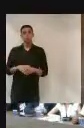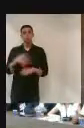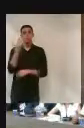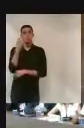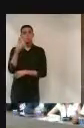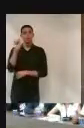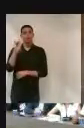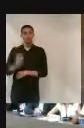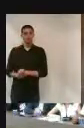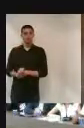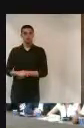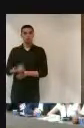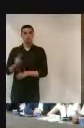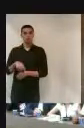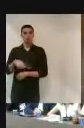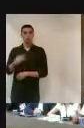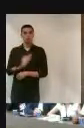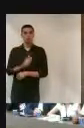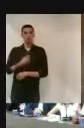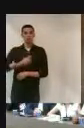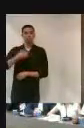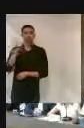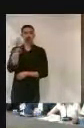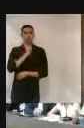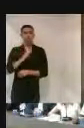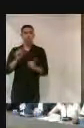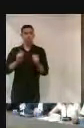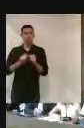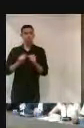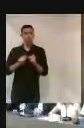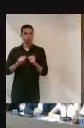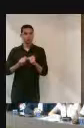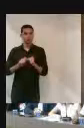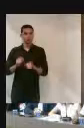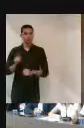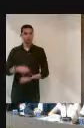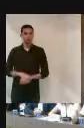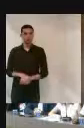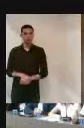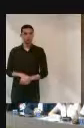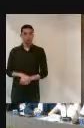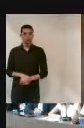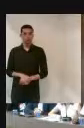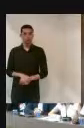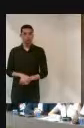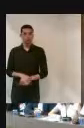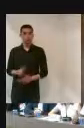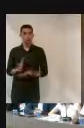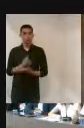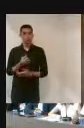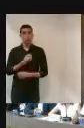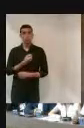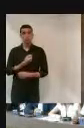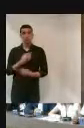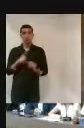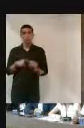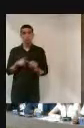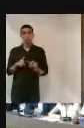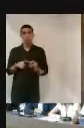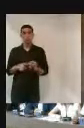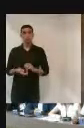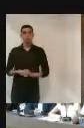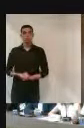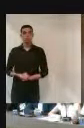primeira solução consorciada, além da rede Nova Esperança. Aqui alguns números de sustentabilidade, que eu não vou discorrer